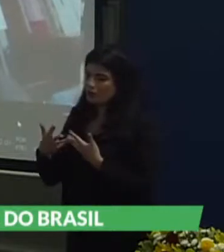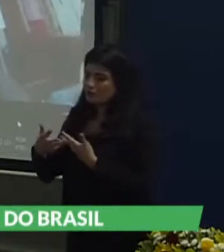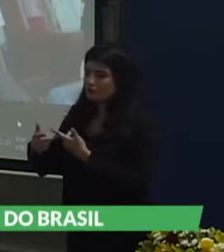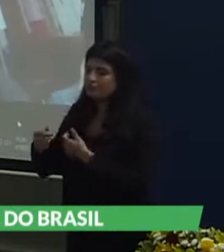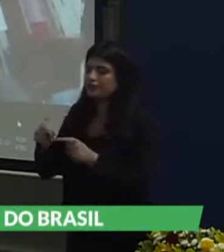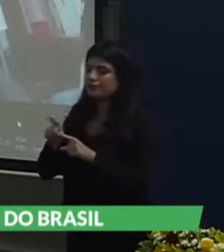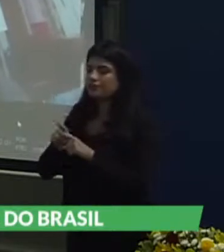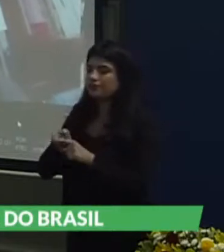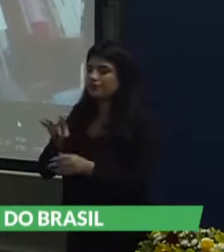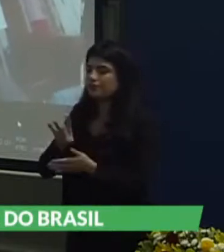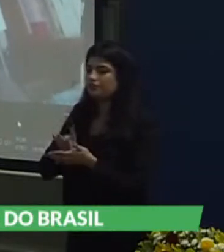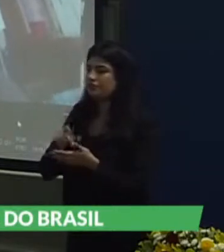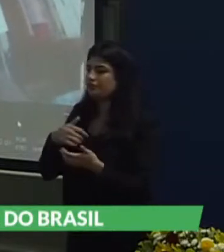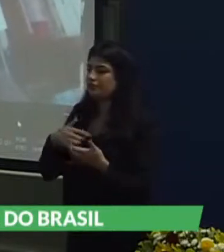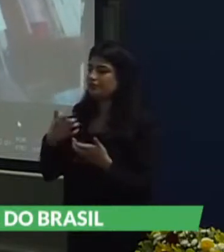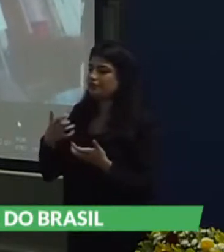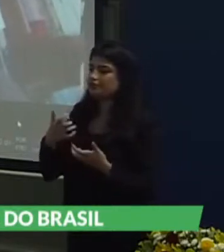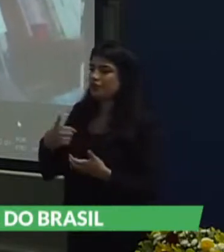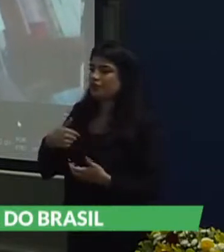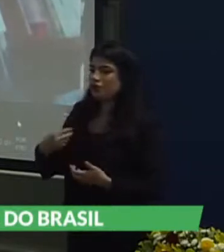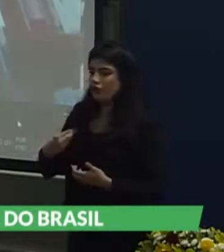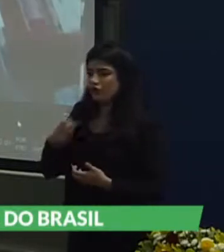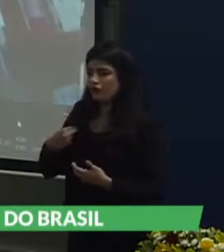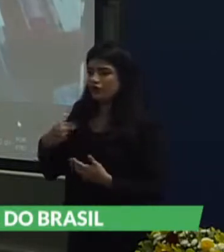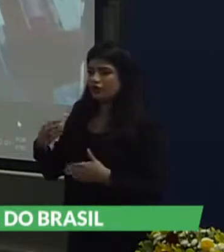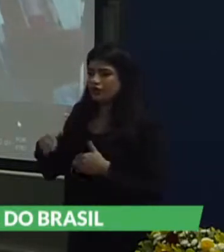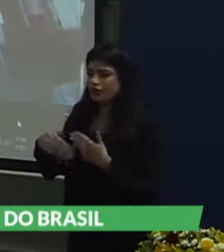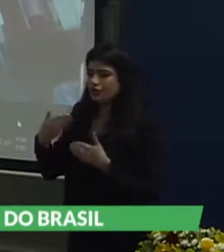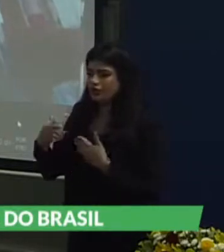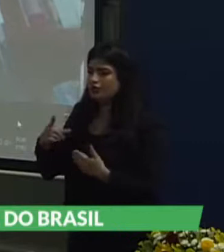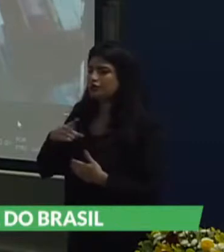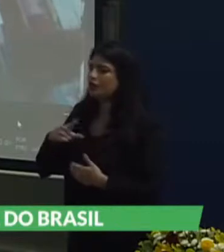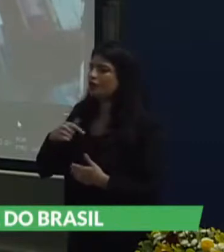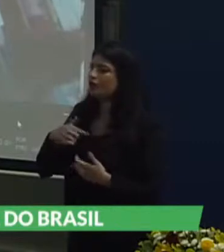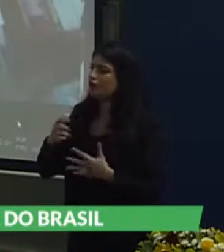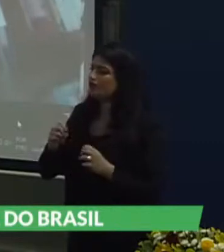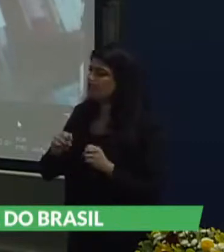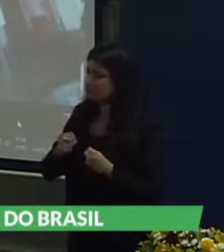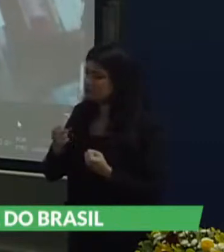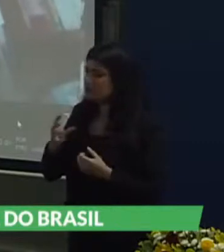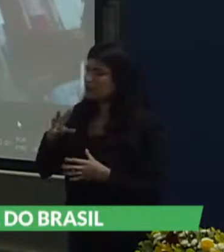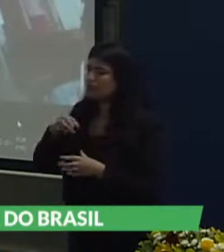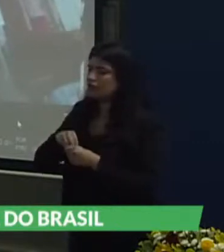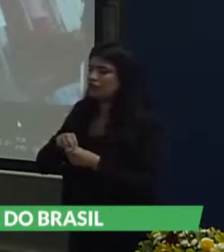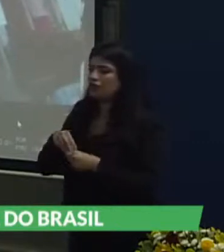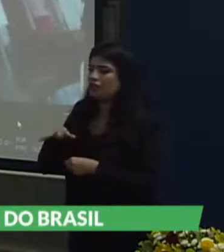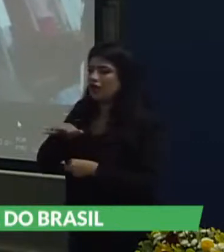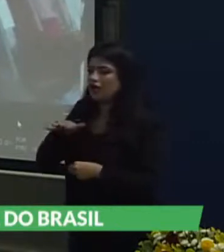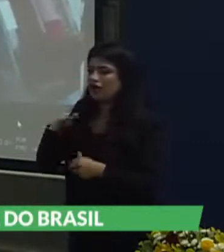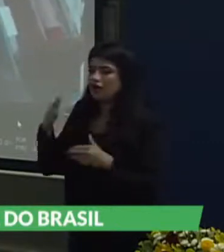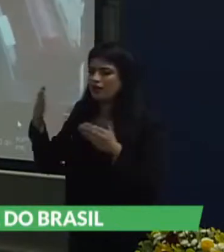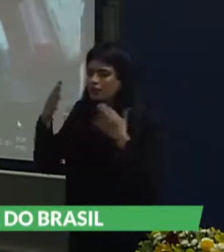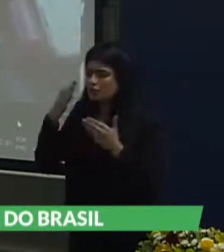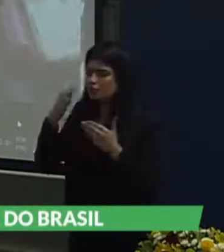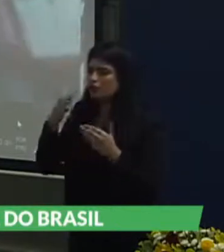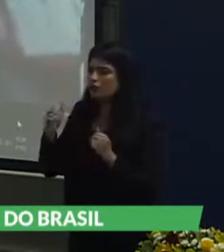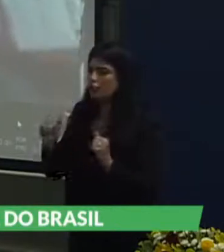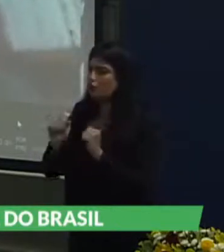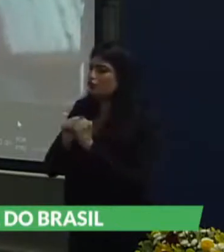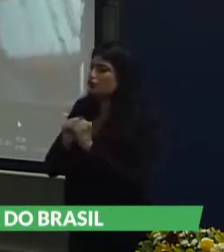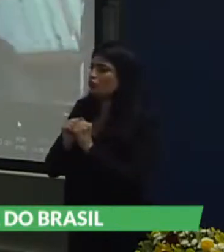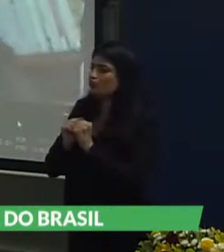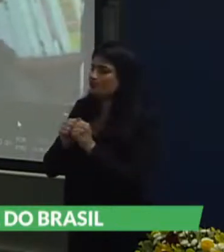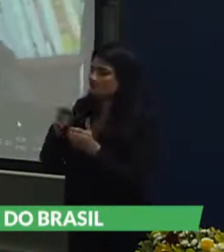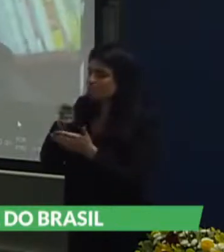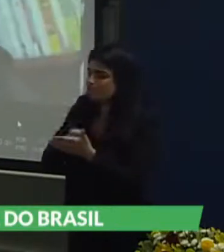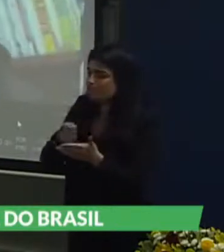e dizer que, de fato, a minha vida inteira eu me dediquei por dentro da psicologia à construção